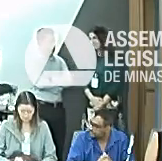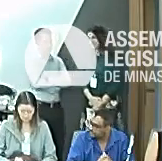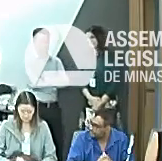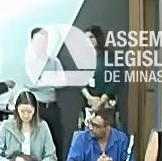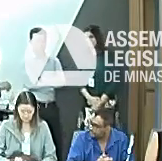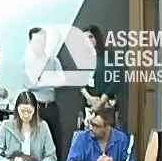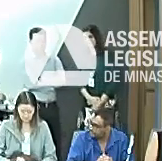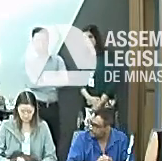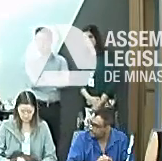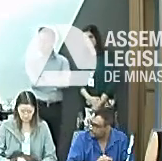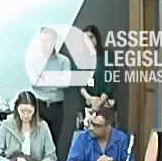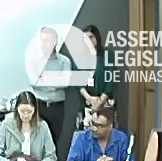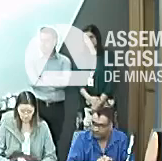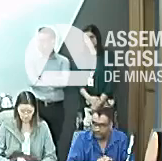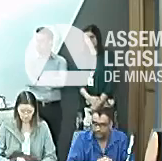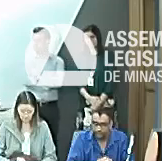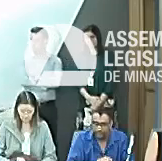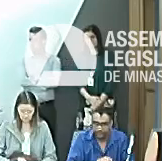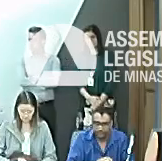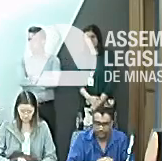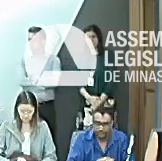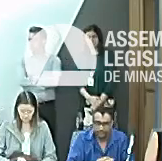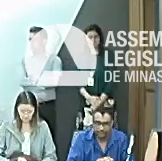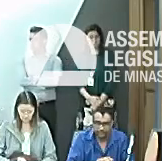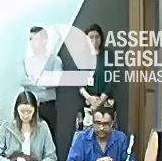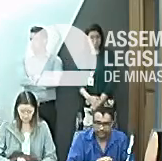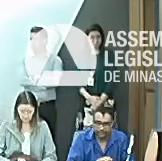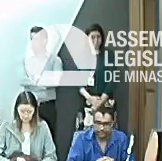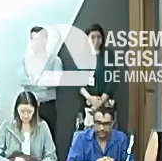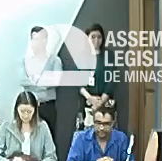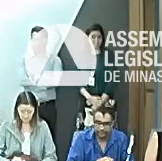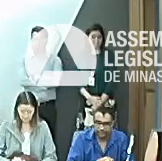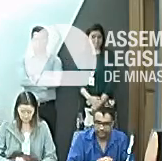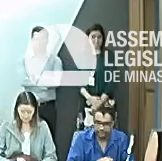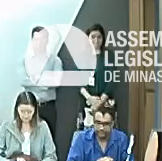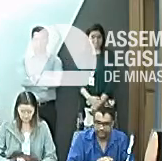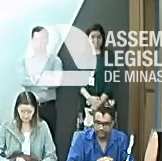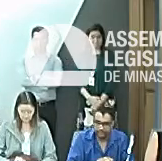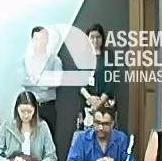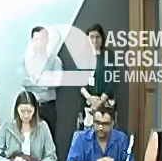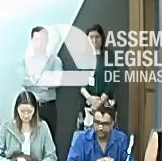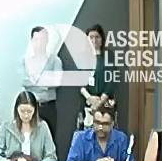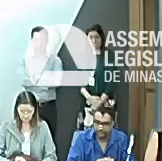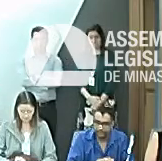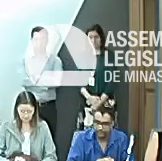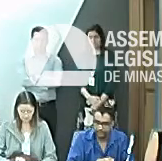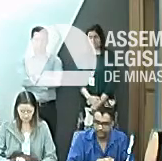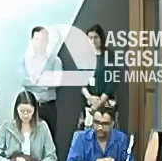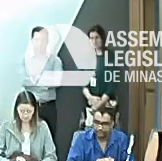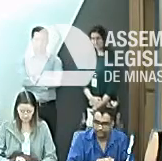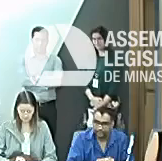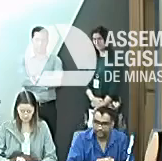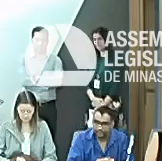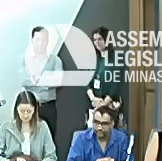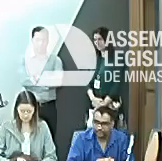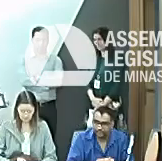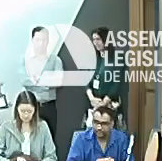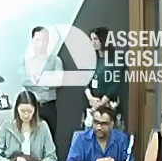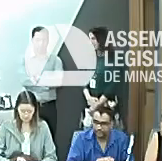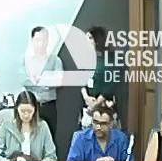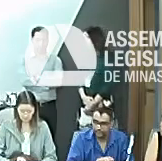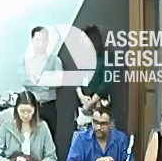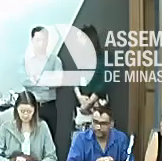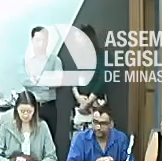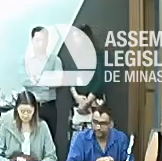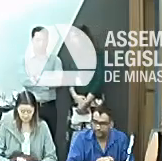precisam ser tratados na lei uma vez tratada vocês a bola eu vou ser comigo então com 18 anos eu vou aposentar com tantos anos de